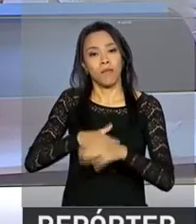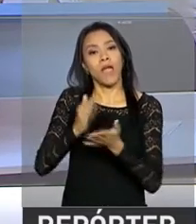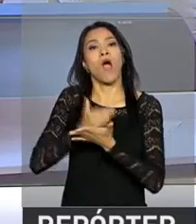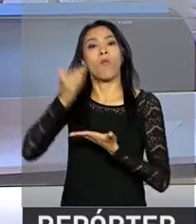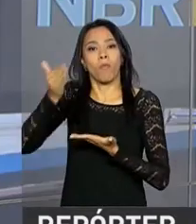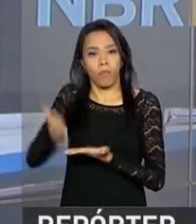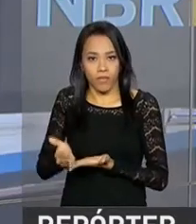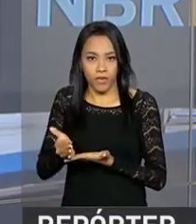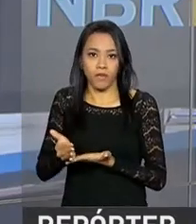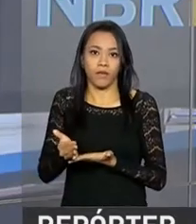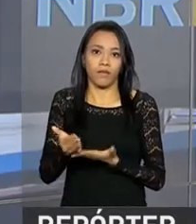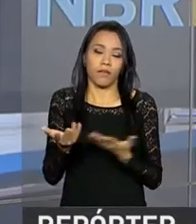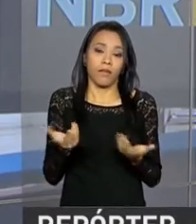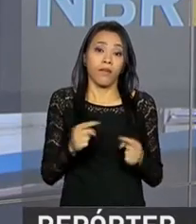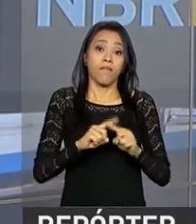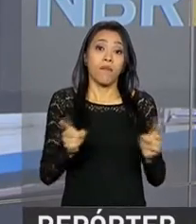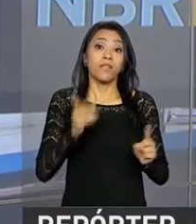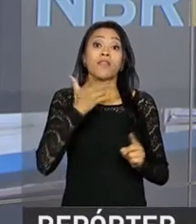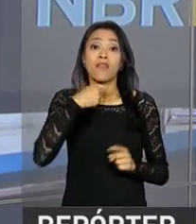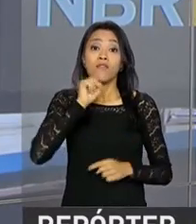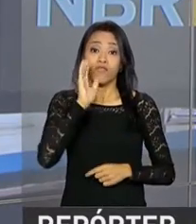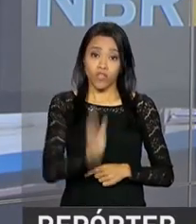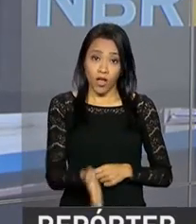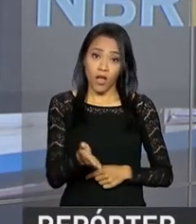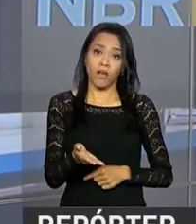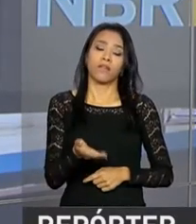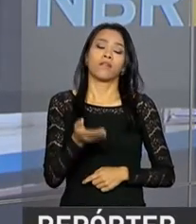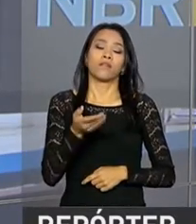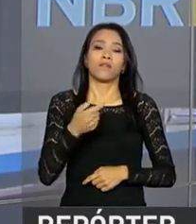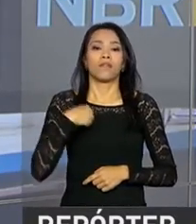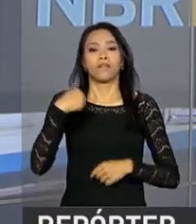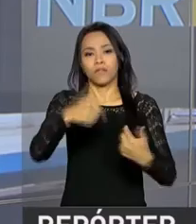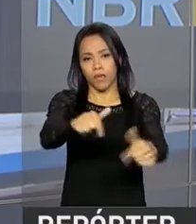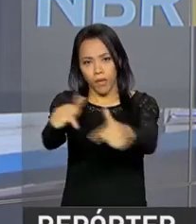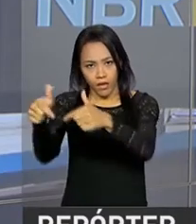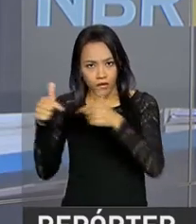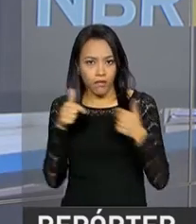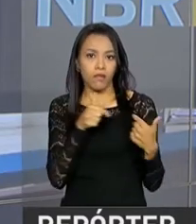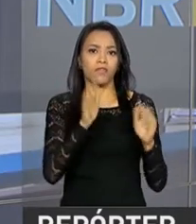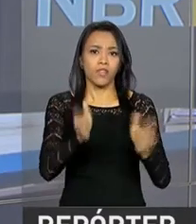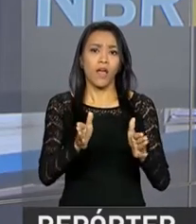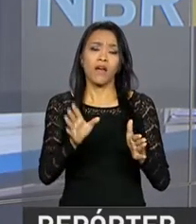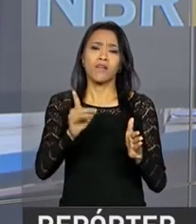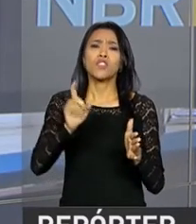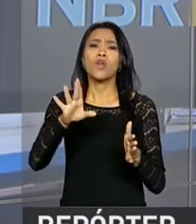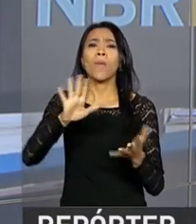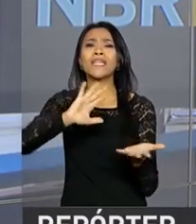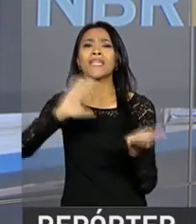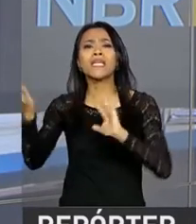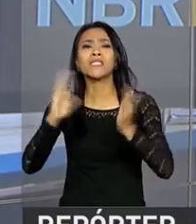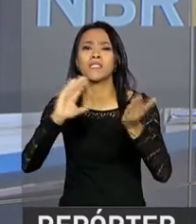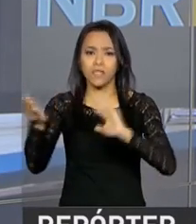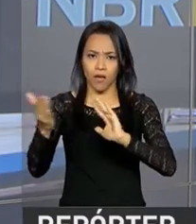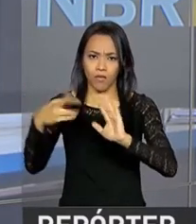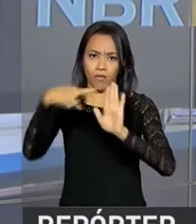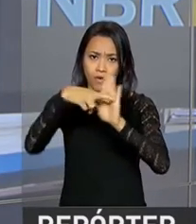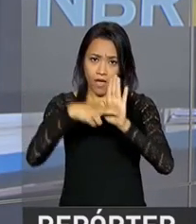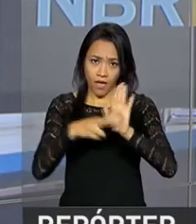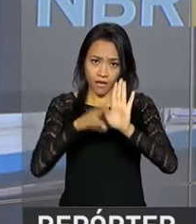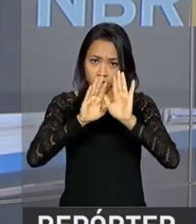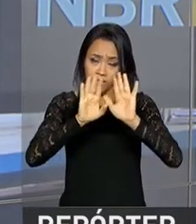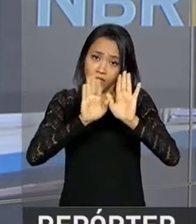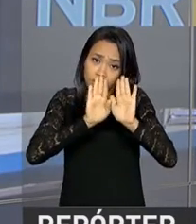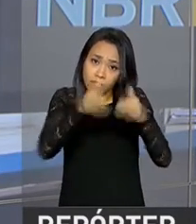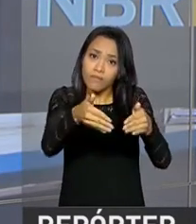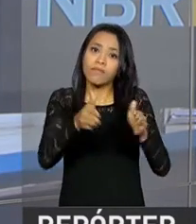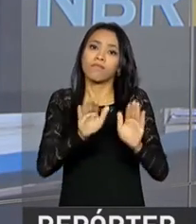aumentar mas quem já está há um bom tempo no mercado de trabalho vai passar por uma transição com regras específicas